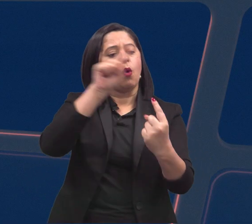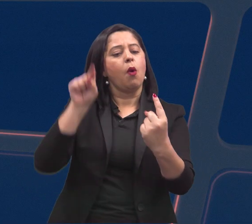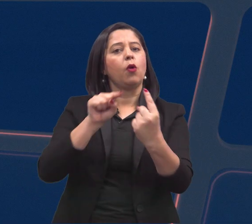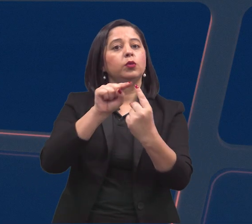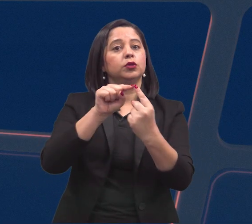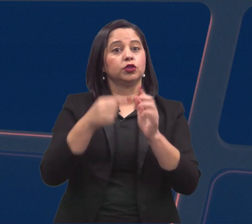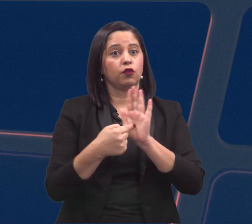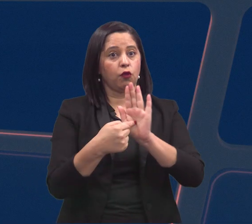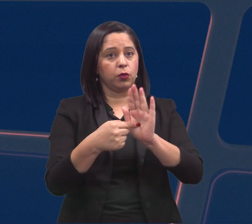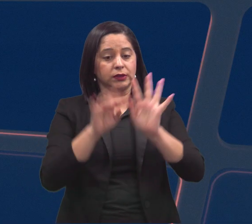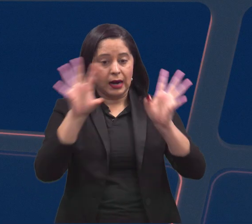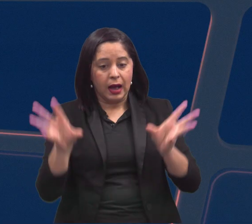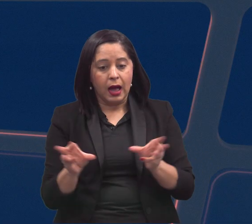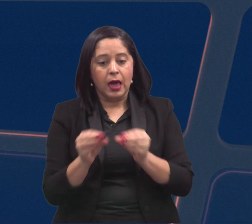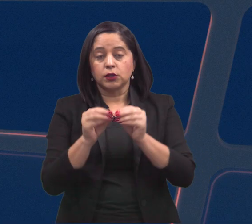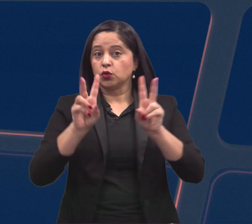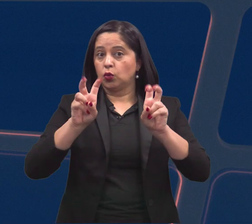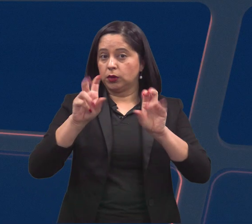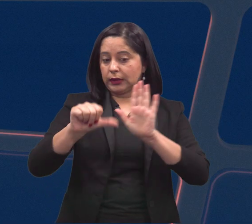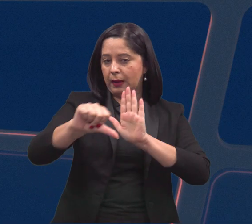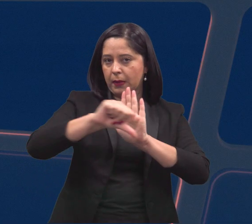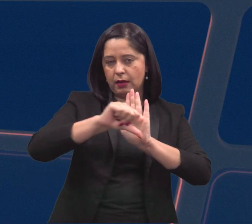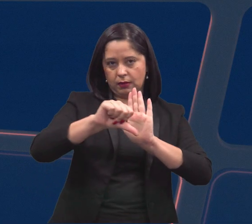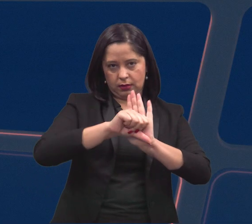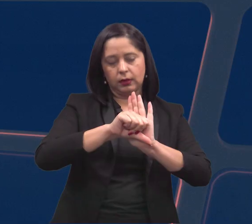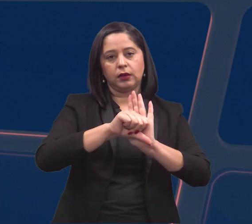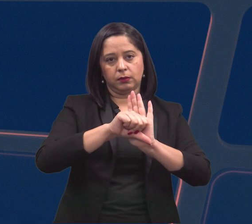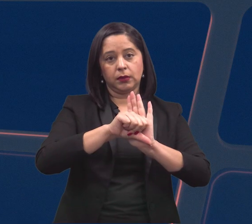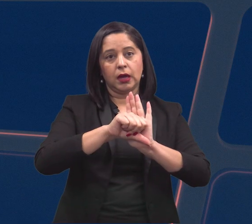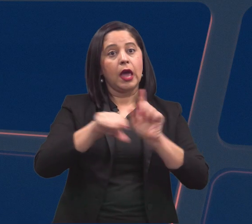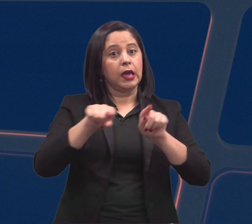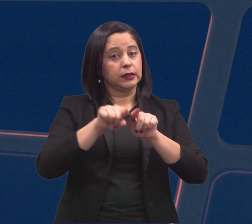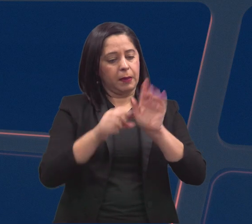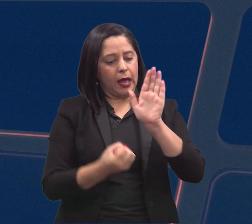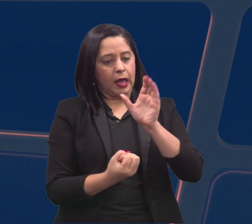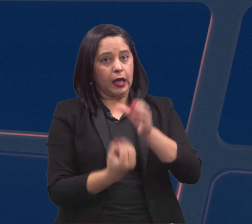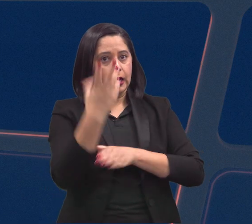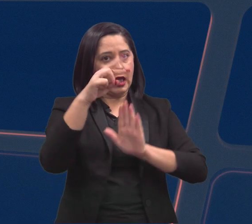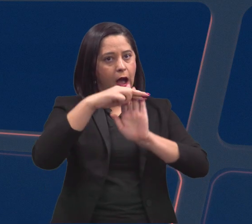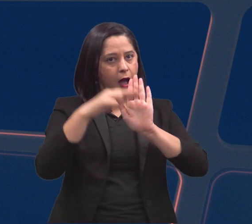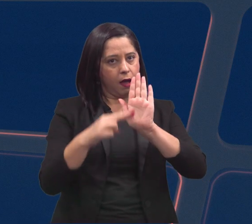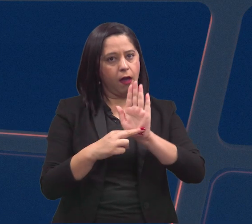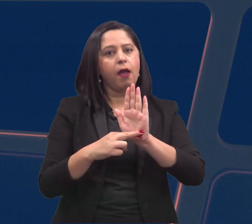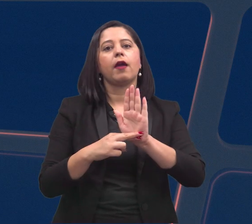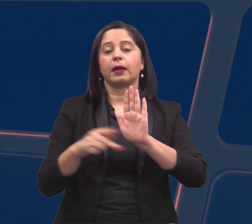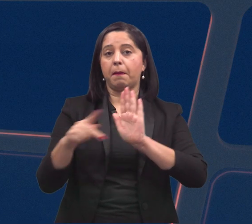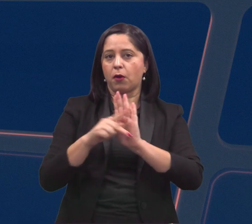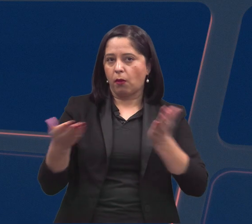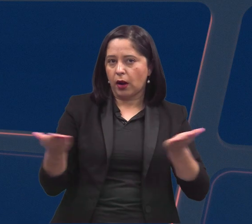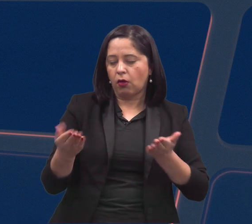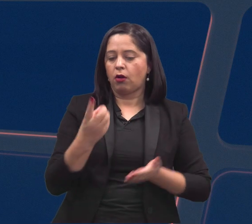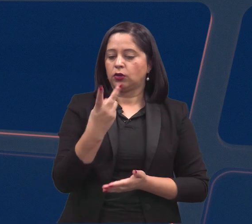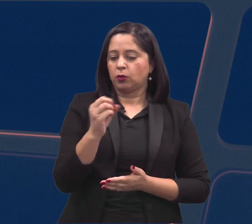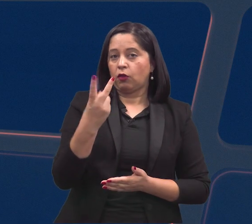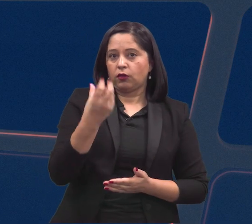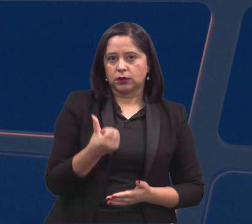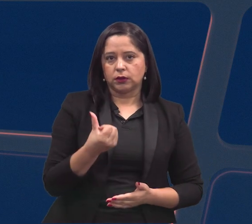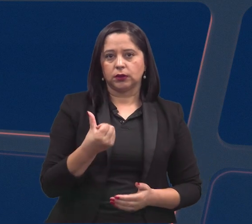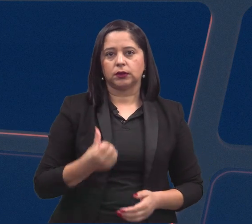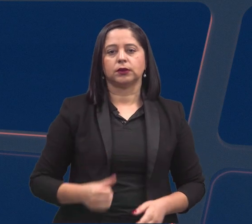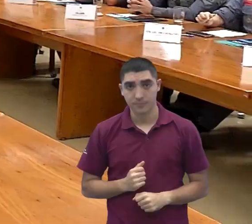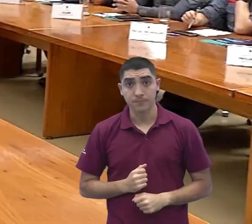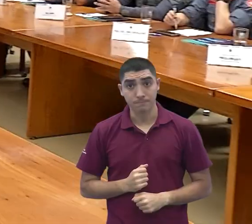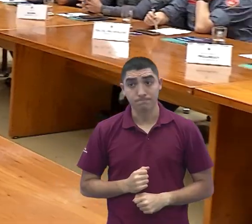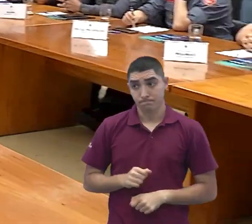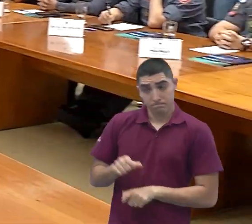Unida, com o objetivo de apresentar os balanços da criminalidade na cidade e as diretrizes do trabalho integrado para este